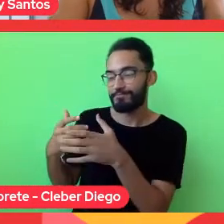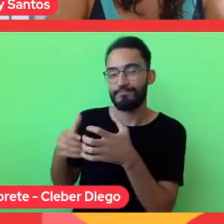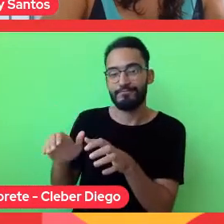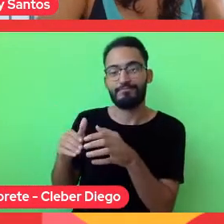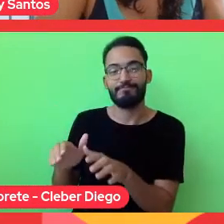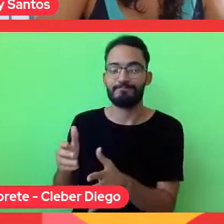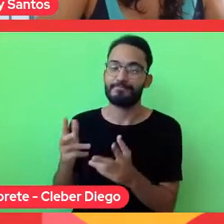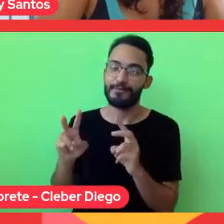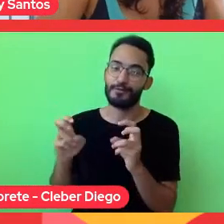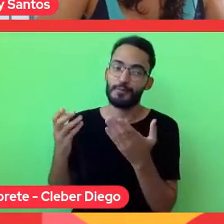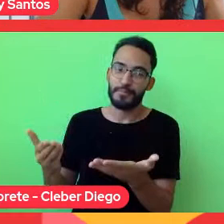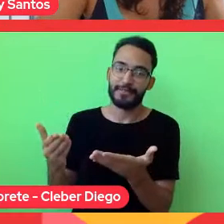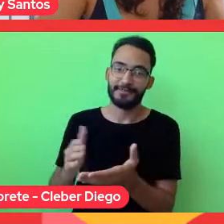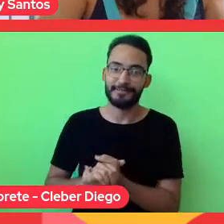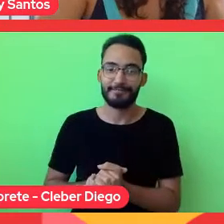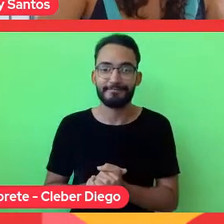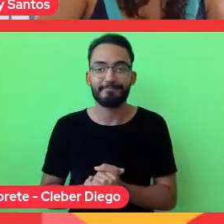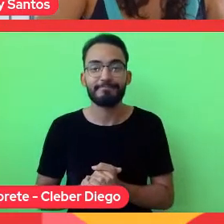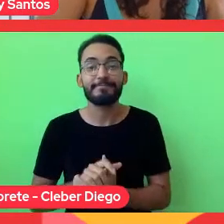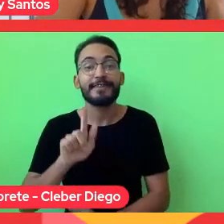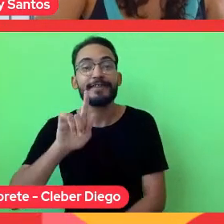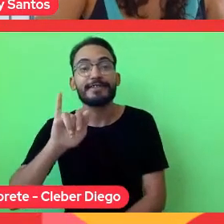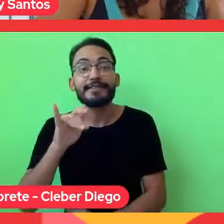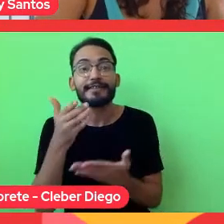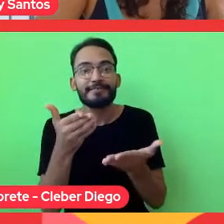isso para mim. E tu, Gi?